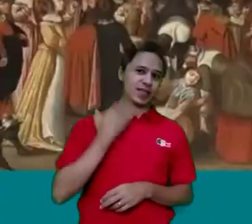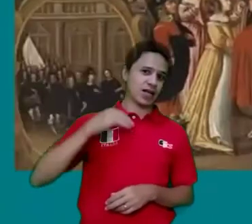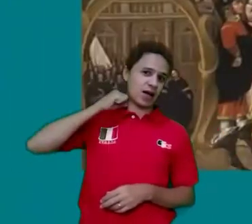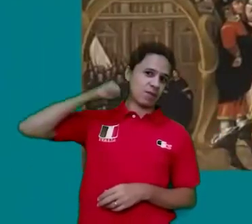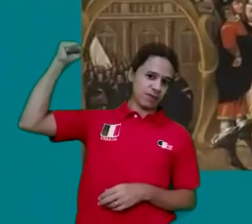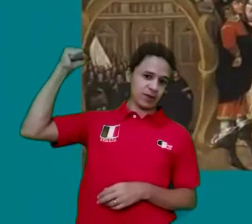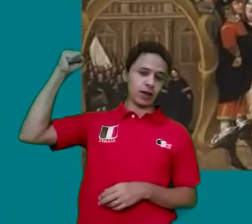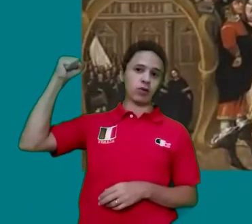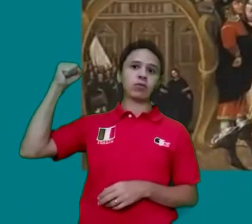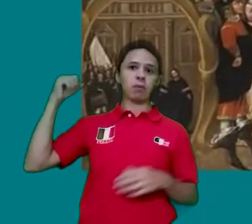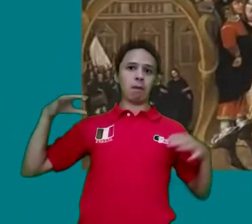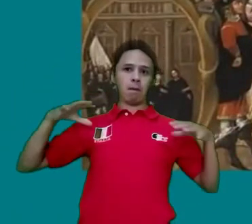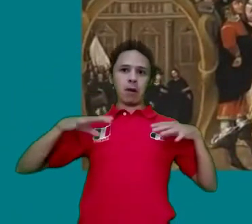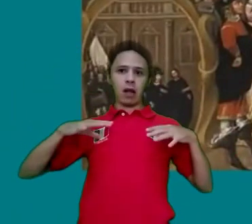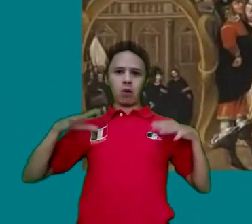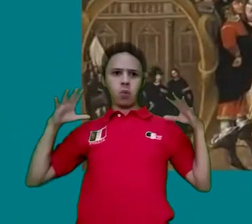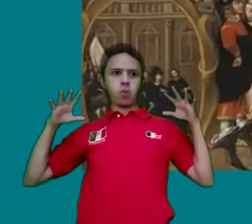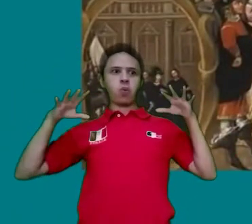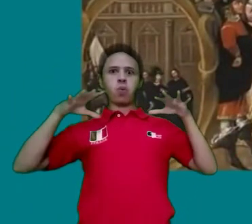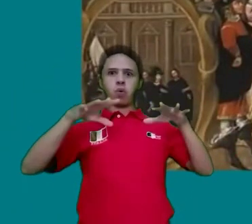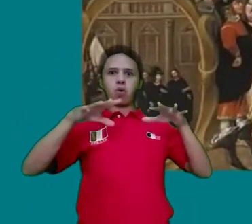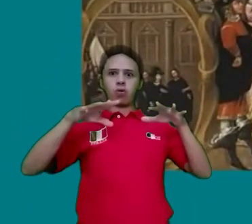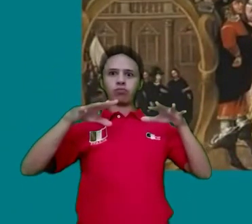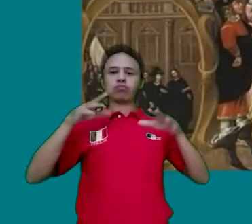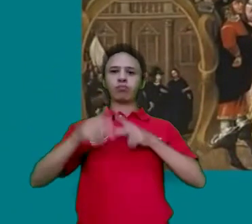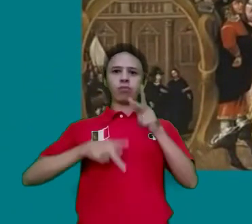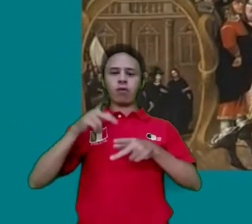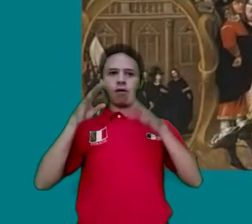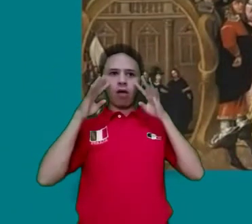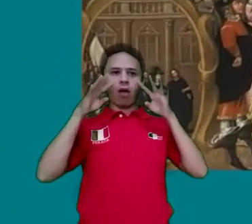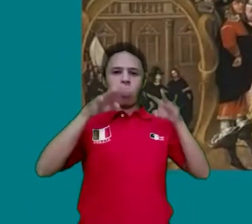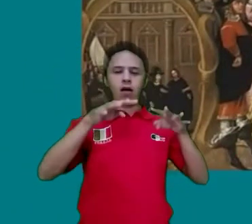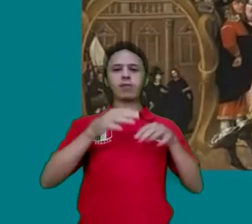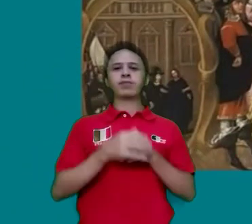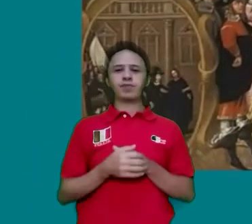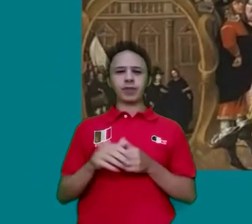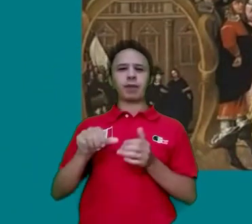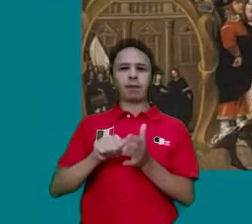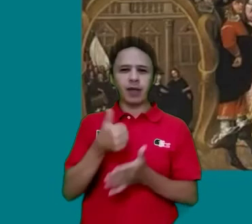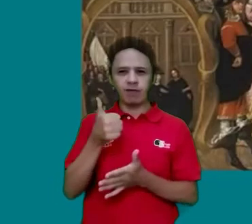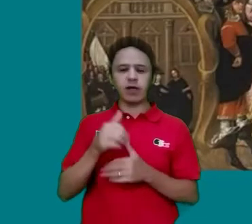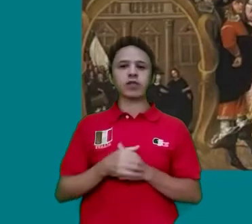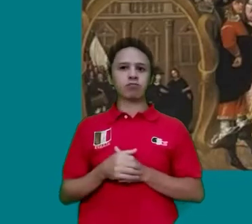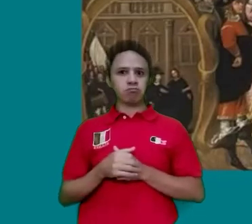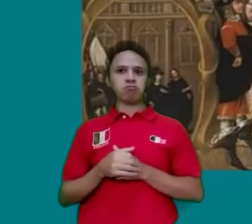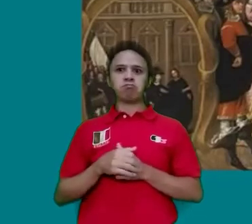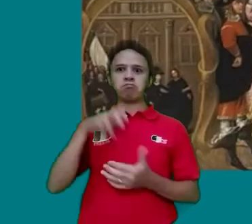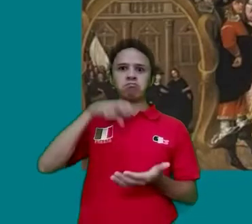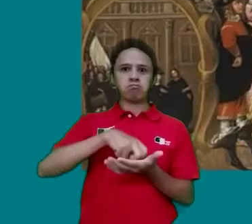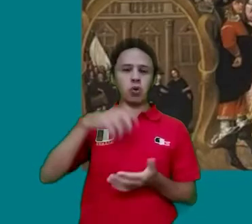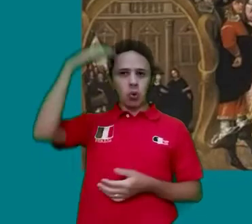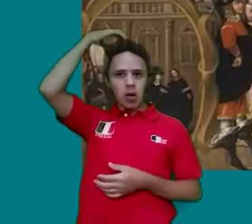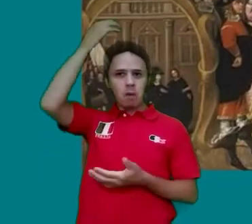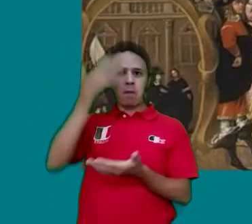decapitado em praça pública. Pela primeira vez na história inglesa, um rei era julgado pela